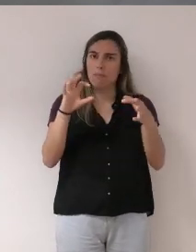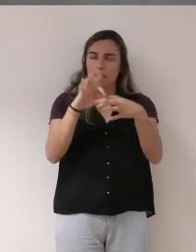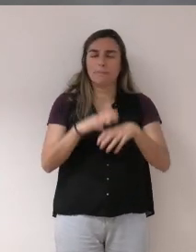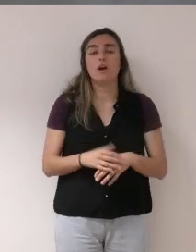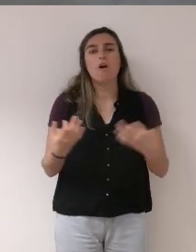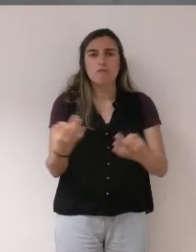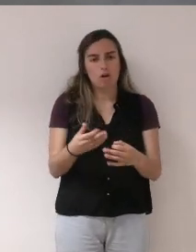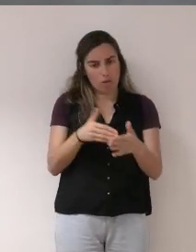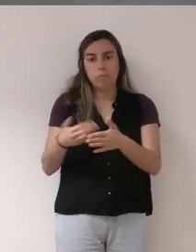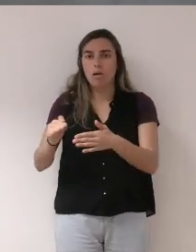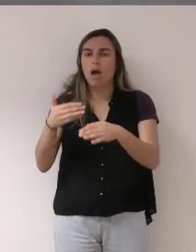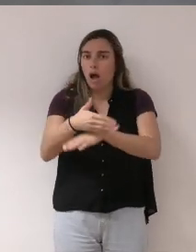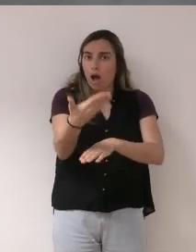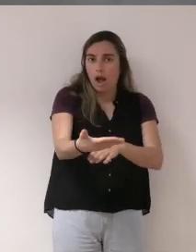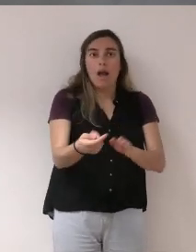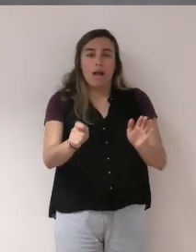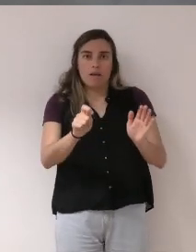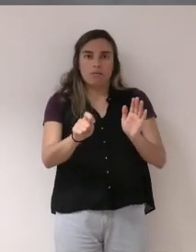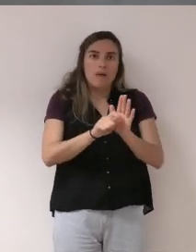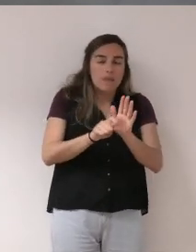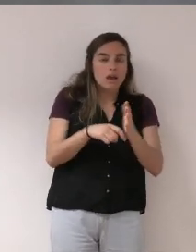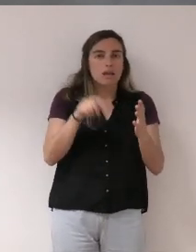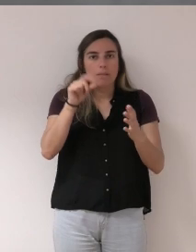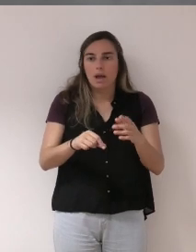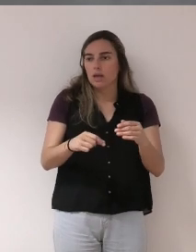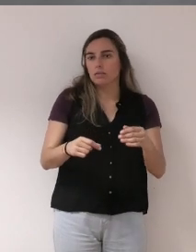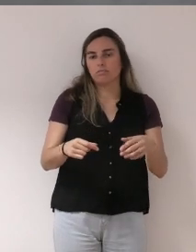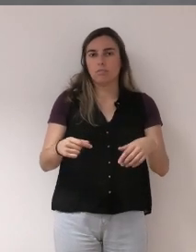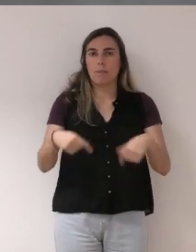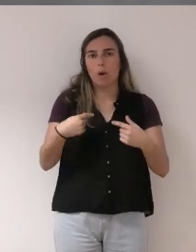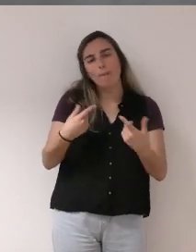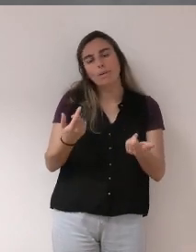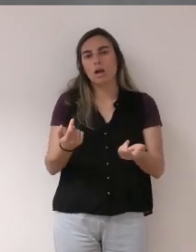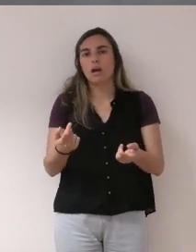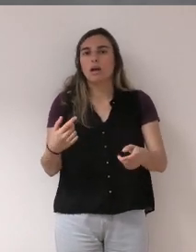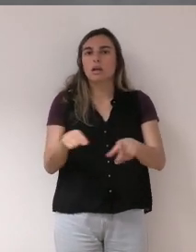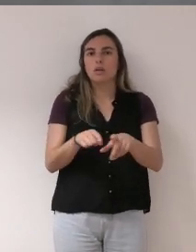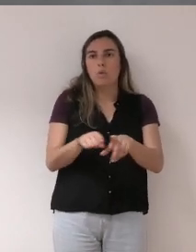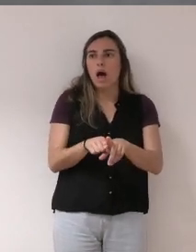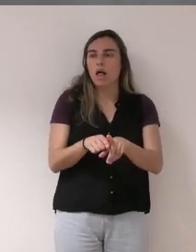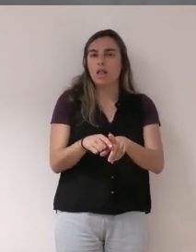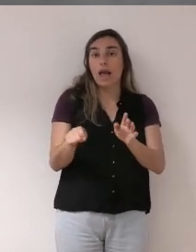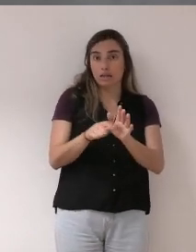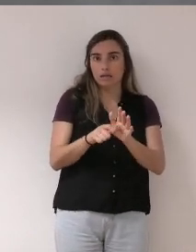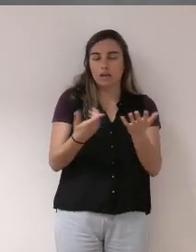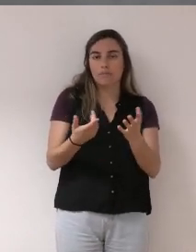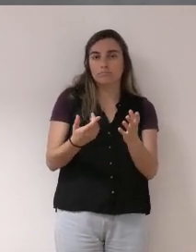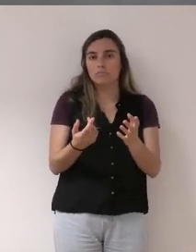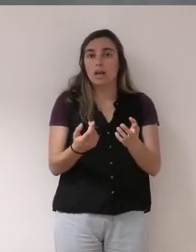Desde logo uma transgressão ético-moral muito forte, não é? De Anunciação até ao último livro que eu li, Impunidade.